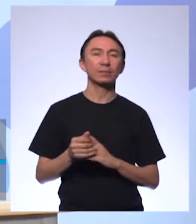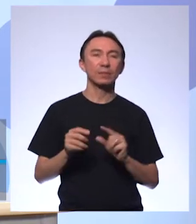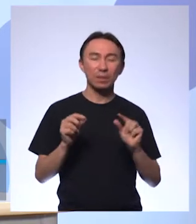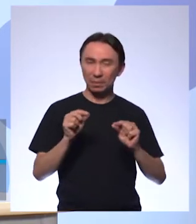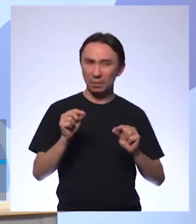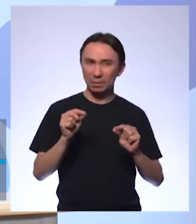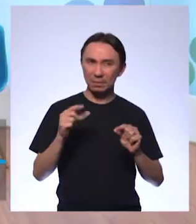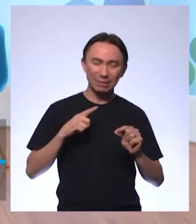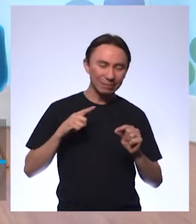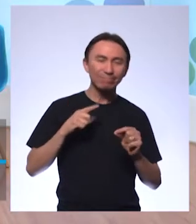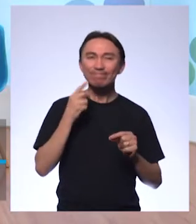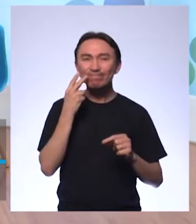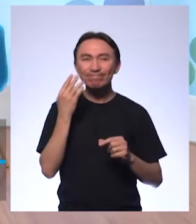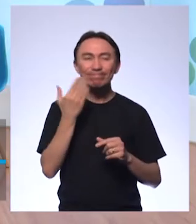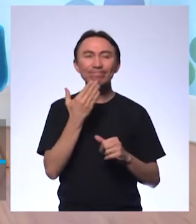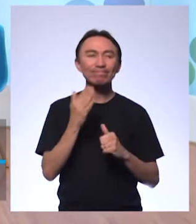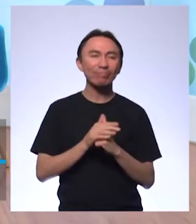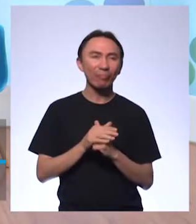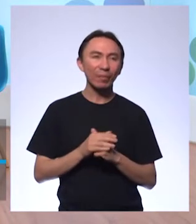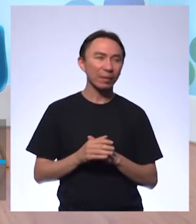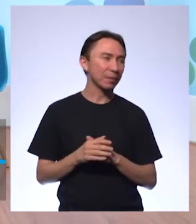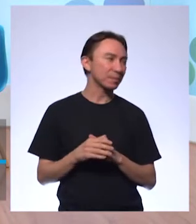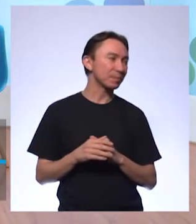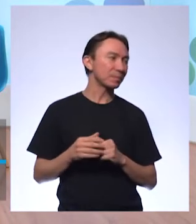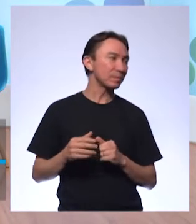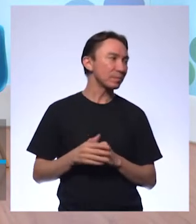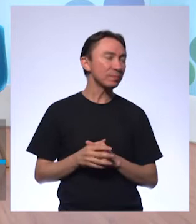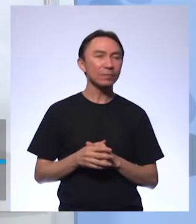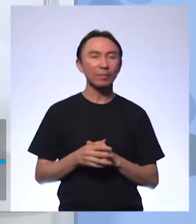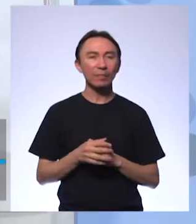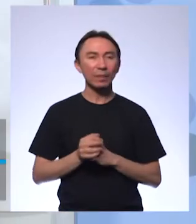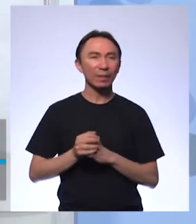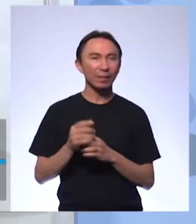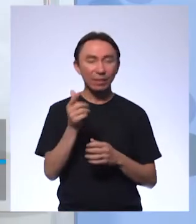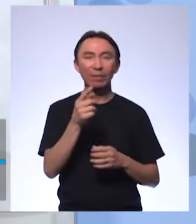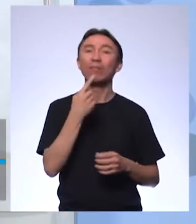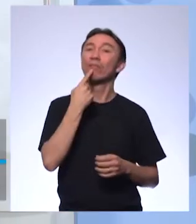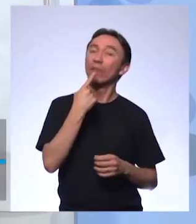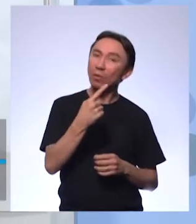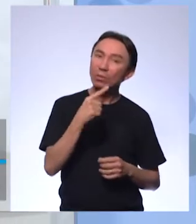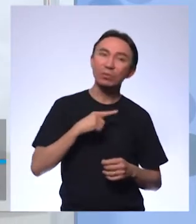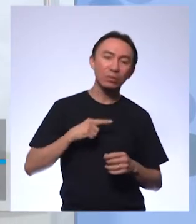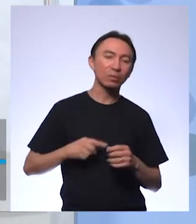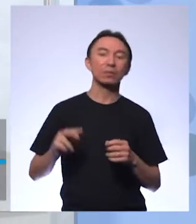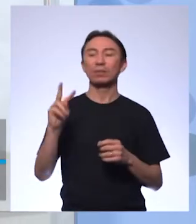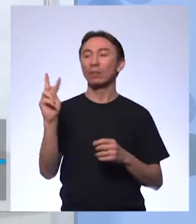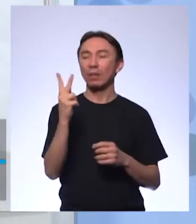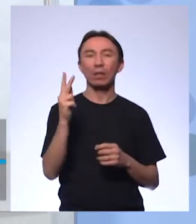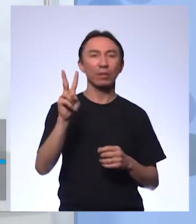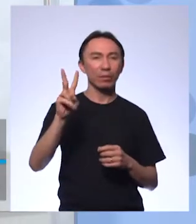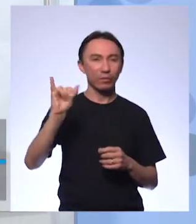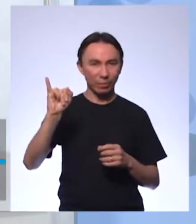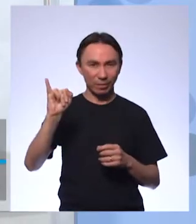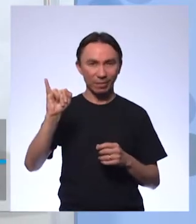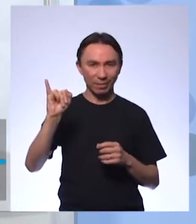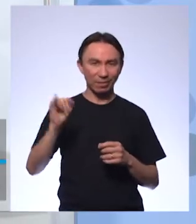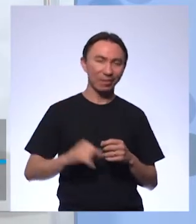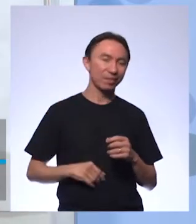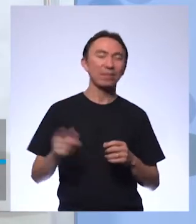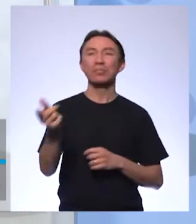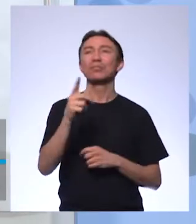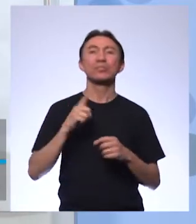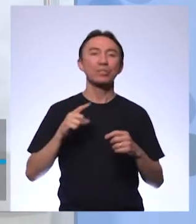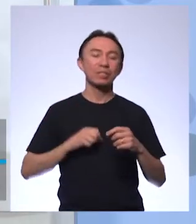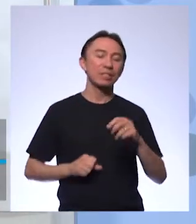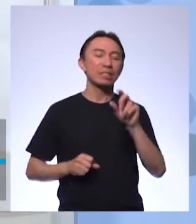Muito bem. Pessoal, então assim, ó, falou-se de HIV, falou-se de gonorreia e de sífilis, né? Falar um